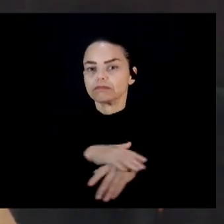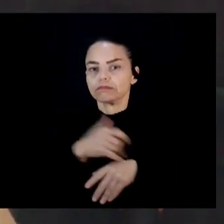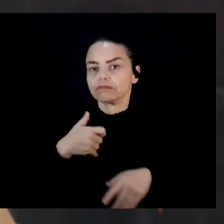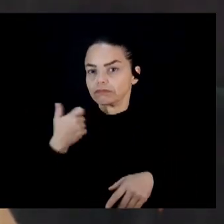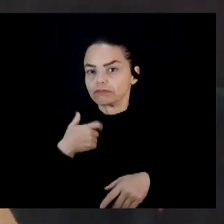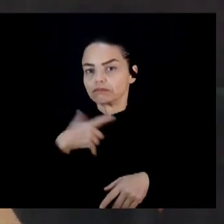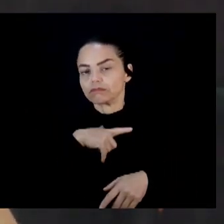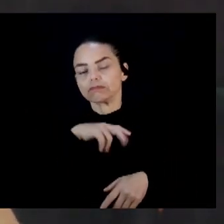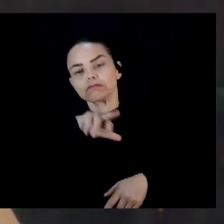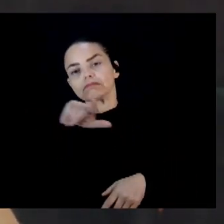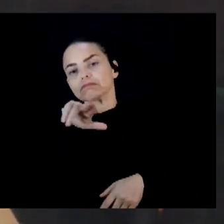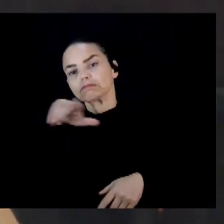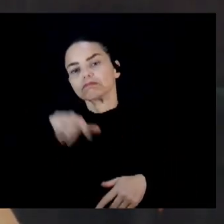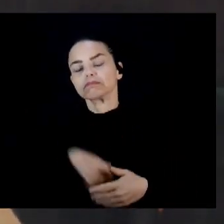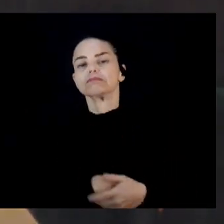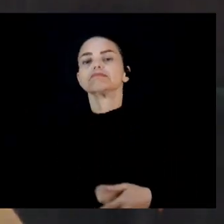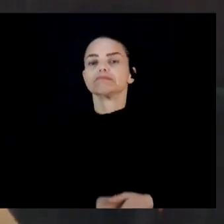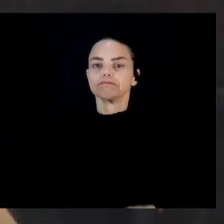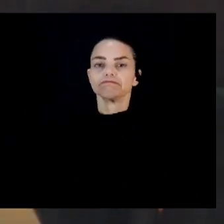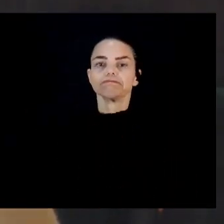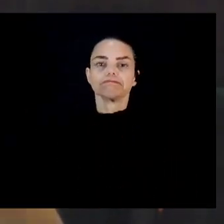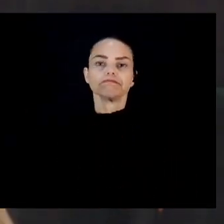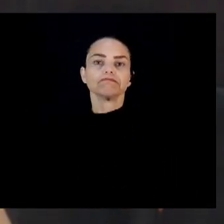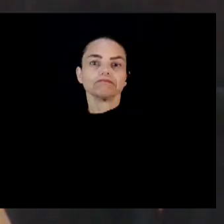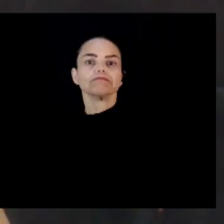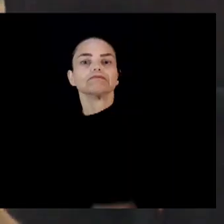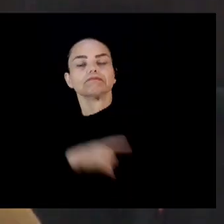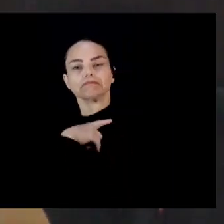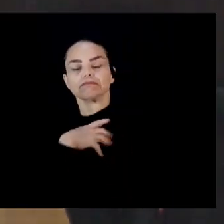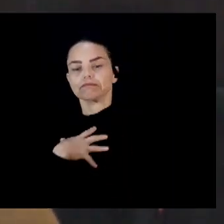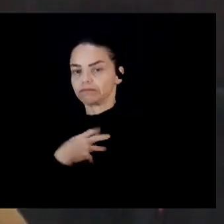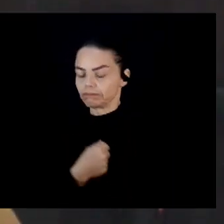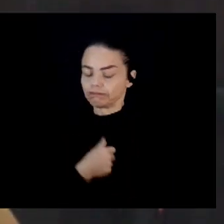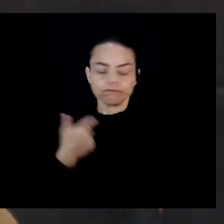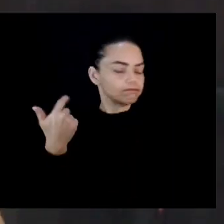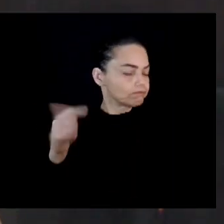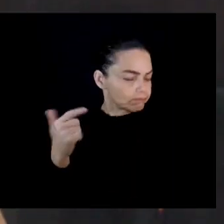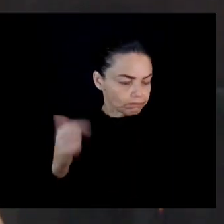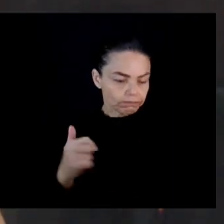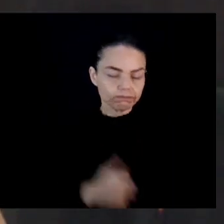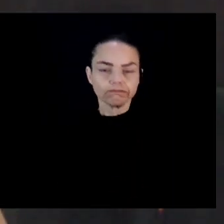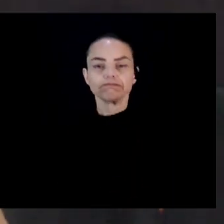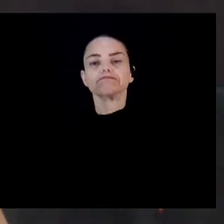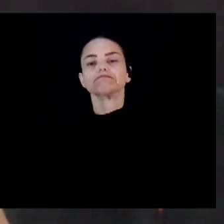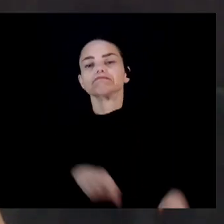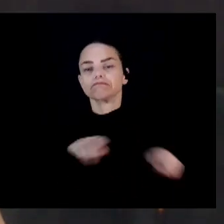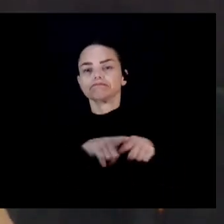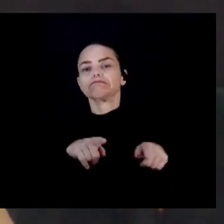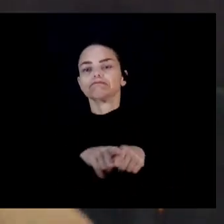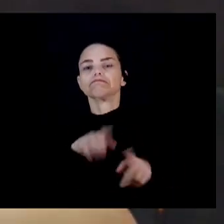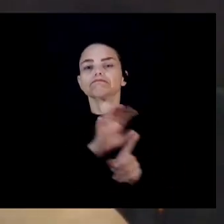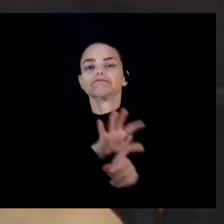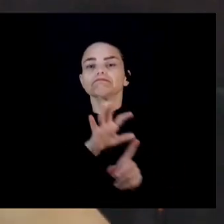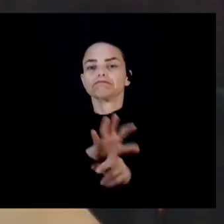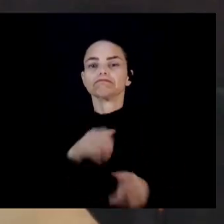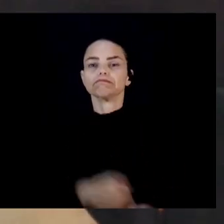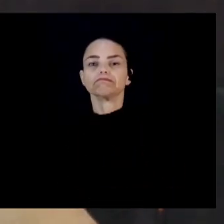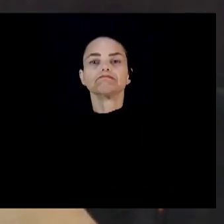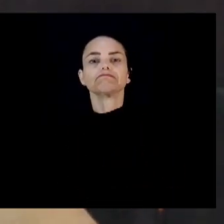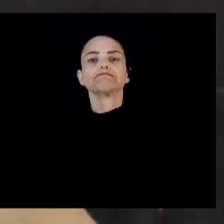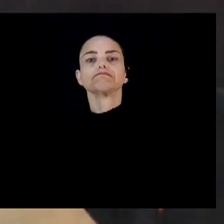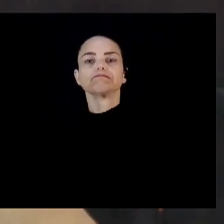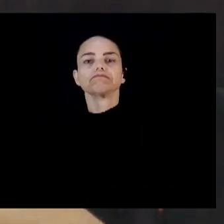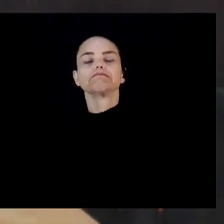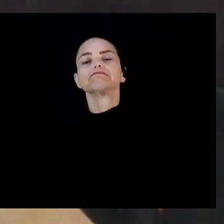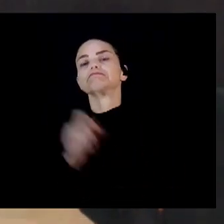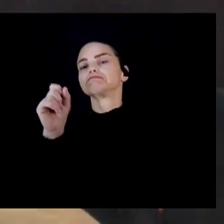diferença ali da faixa etária. Tem filhos, não tem filhos? Tudo isso também vai influenciar, né? Então, o que a gente